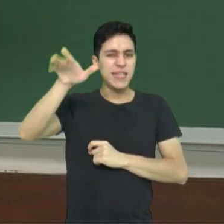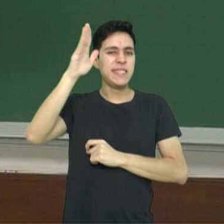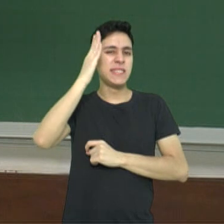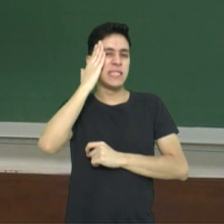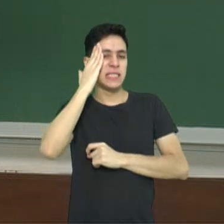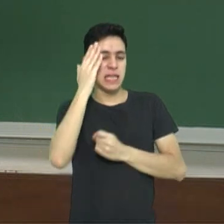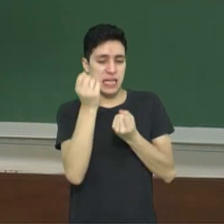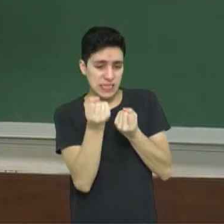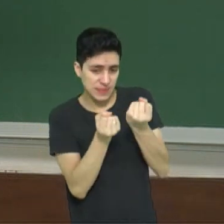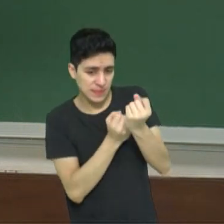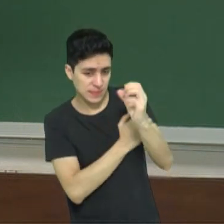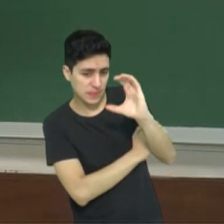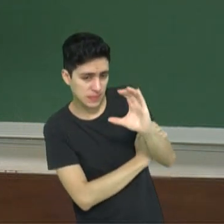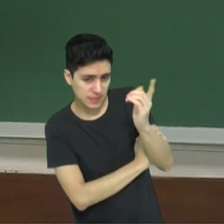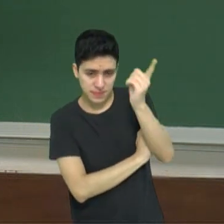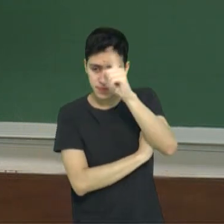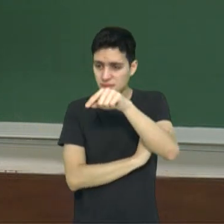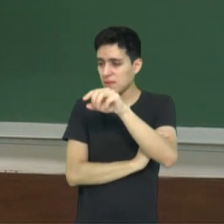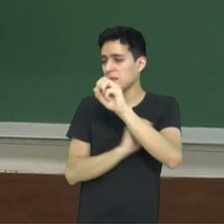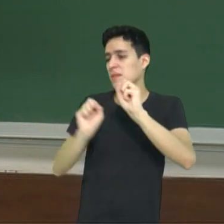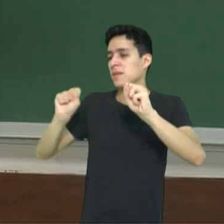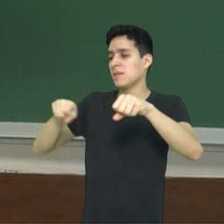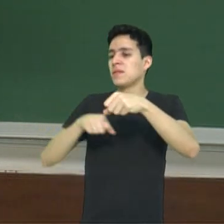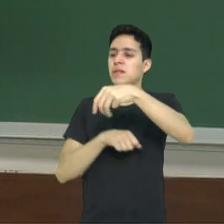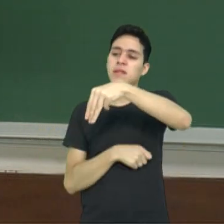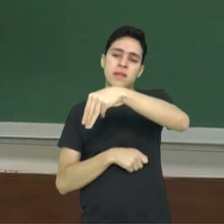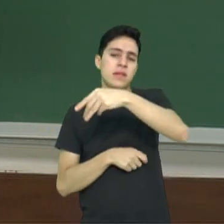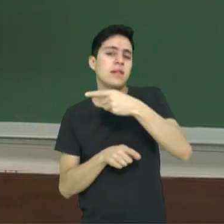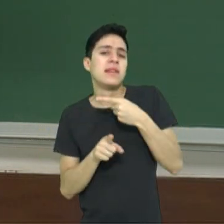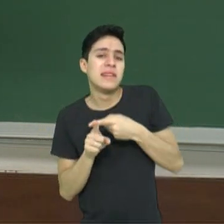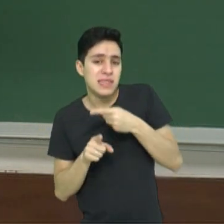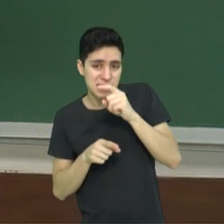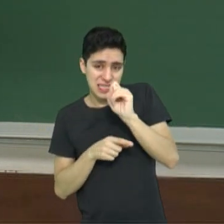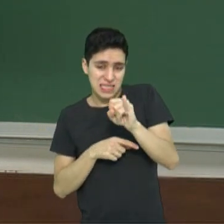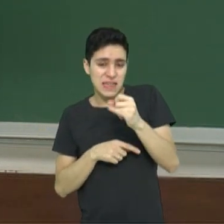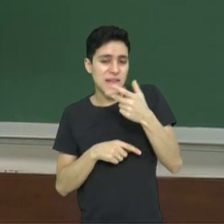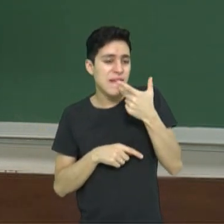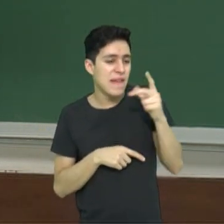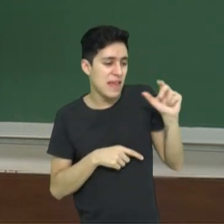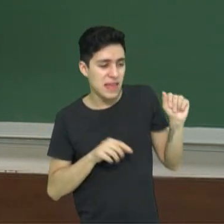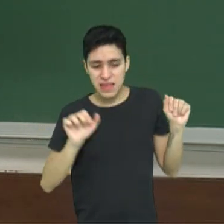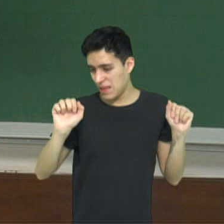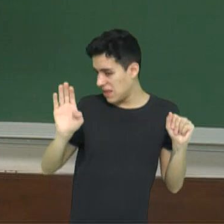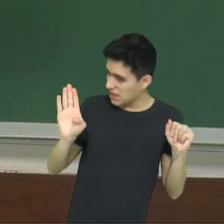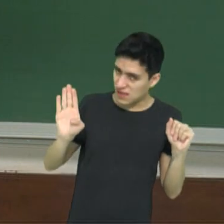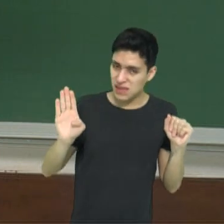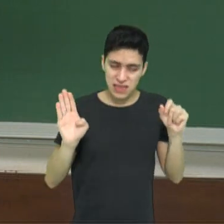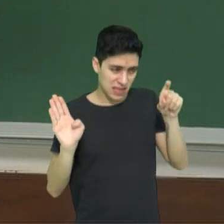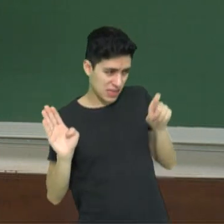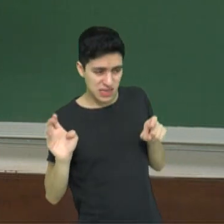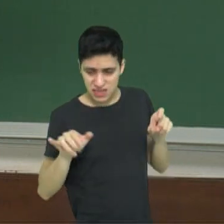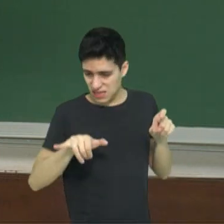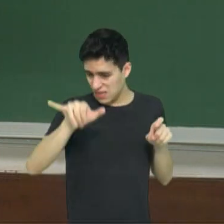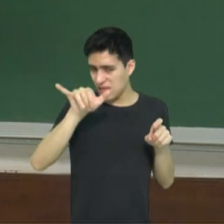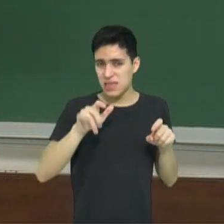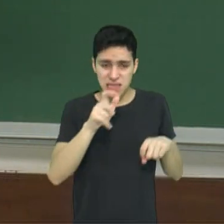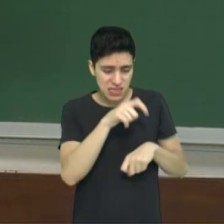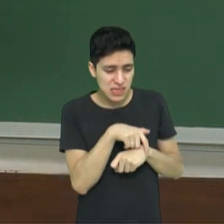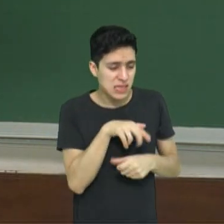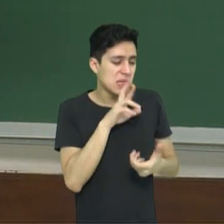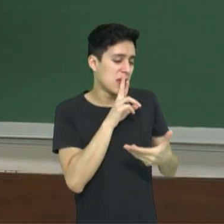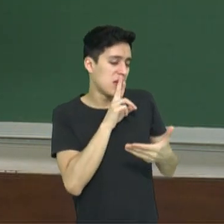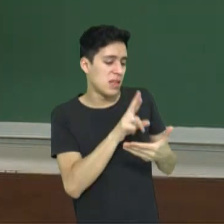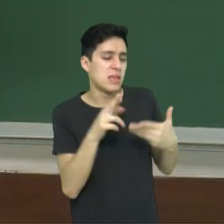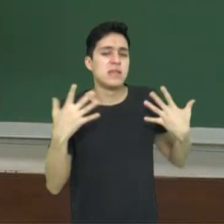chamar carros de C e motos de M. Porque se você chama de A e B, X e Y, chega na